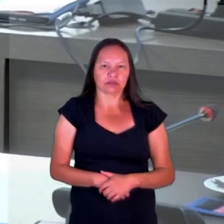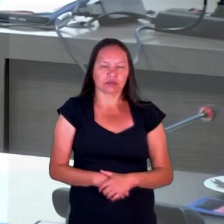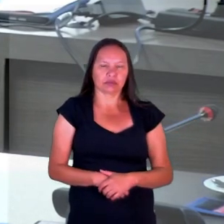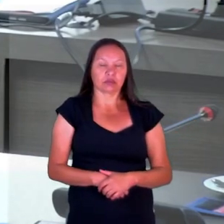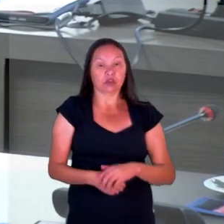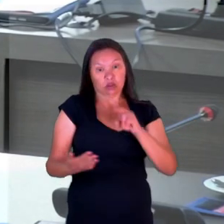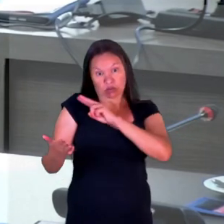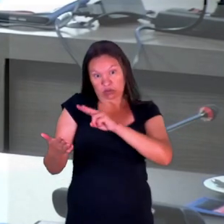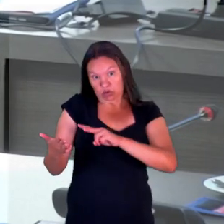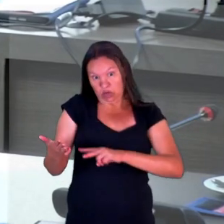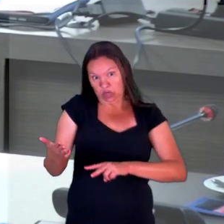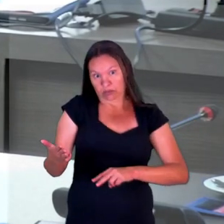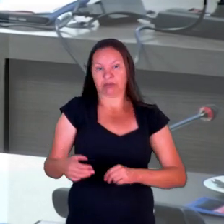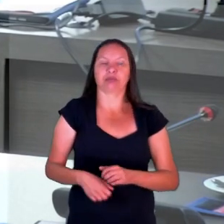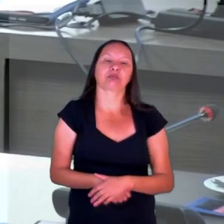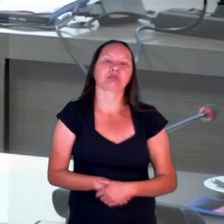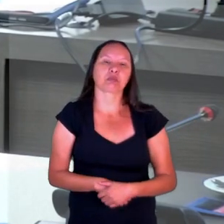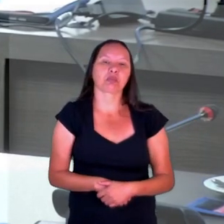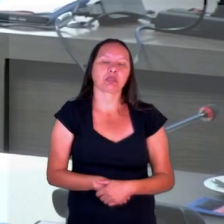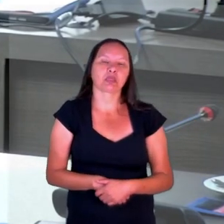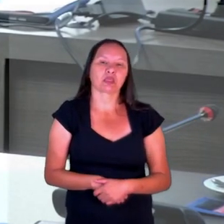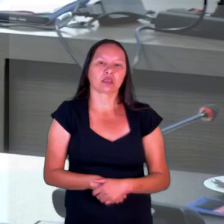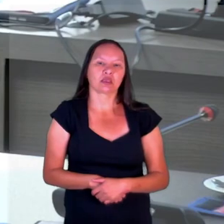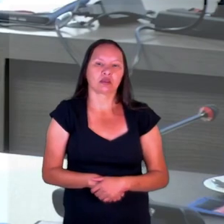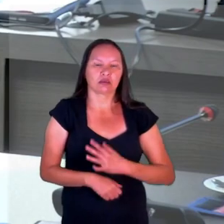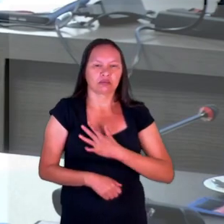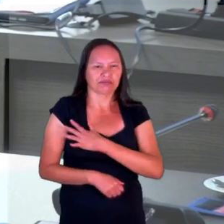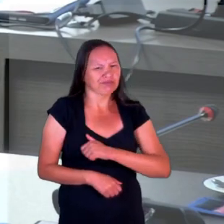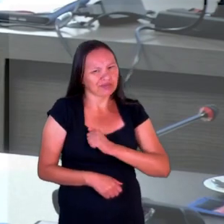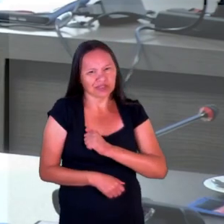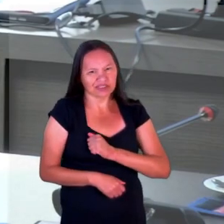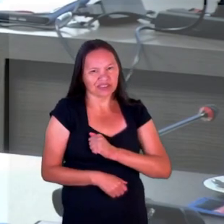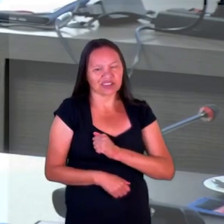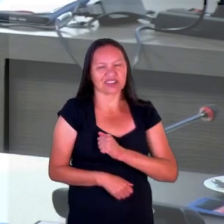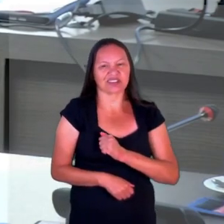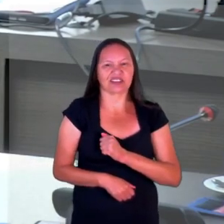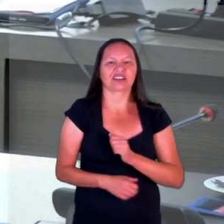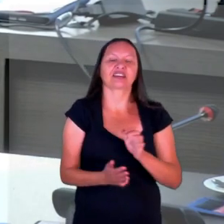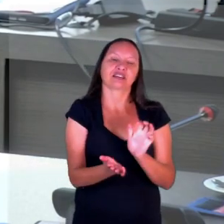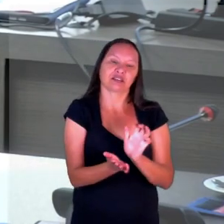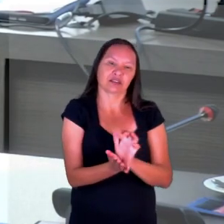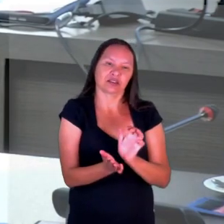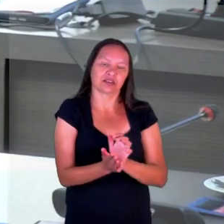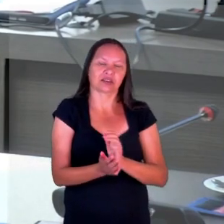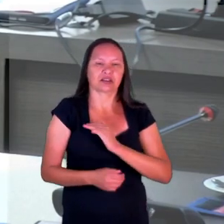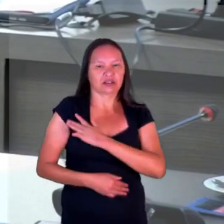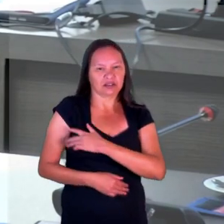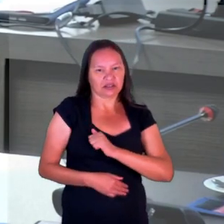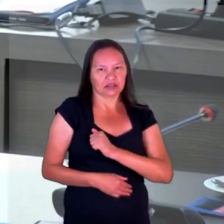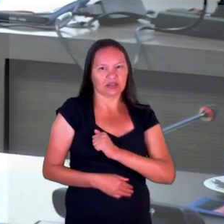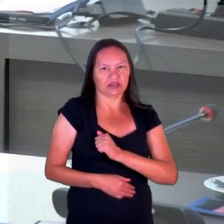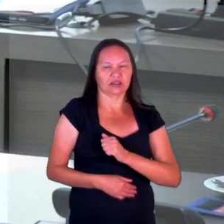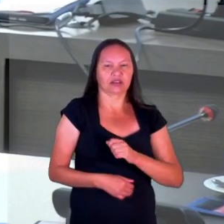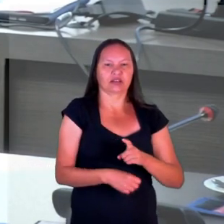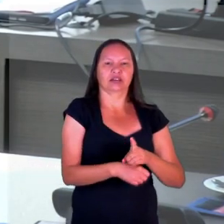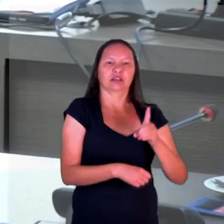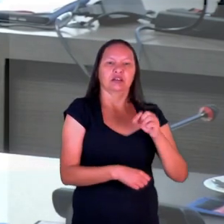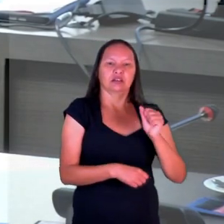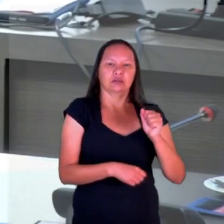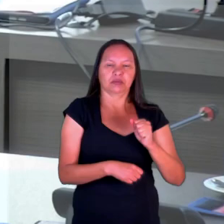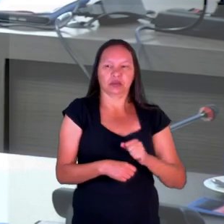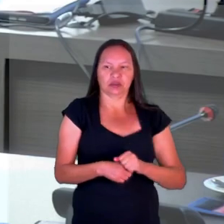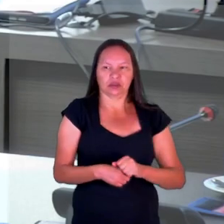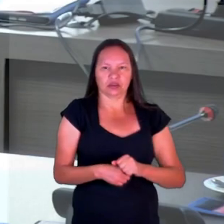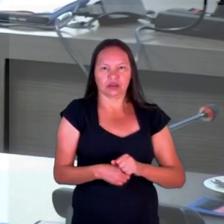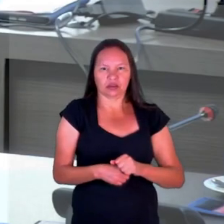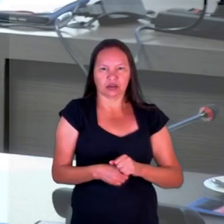vou ler porque e gostaria de fazer a gente o grupo gostaria de fazer uma homenagem a do Mauro Melli